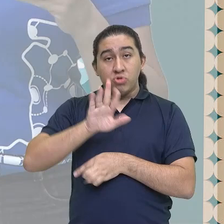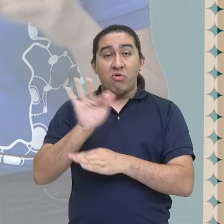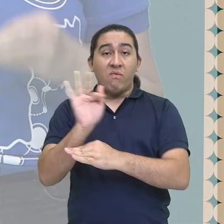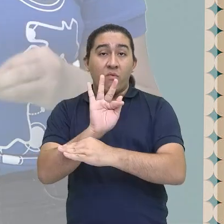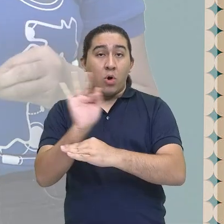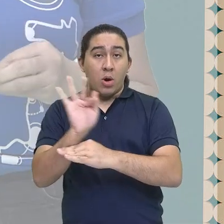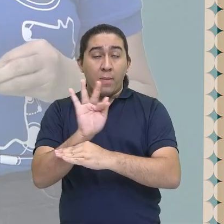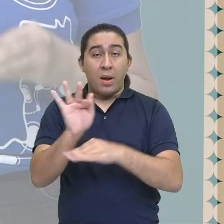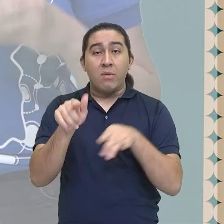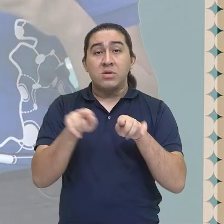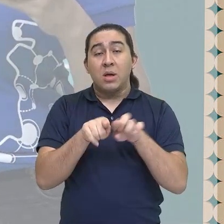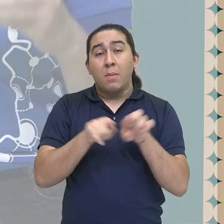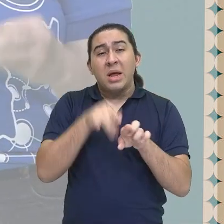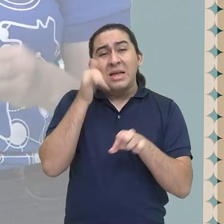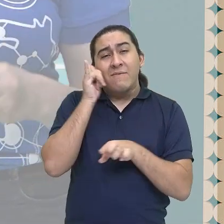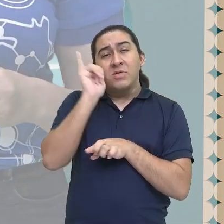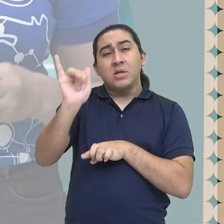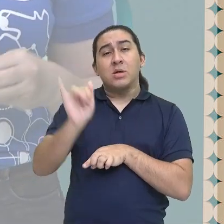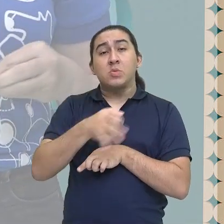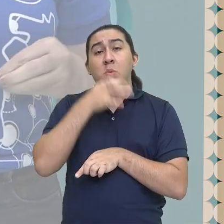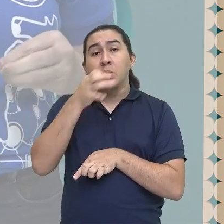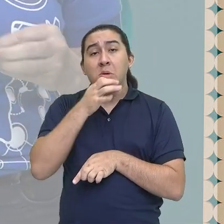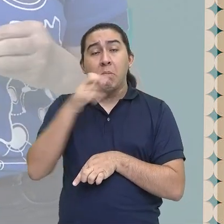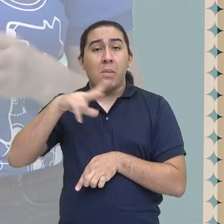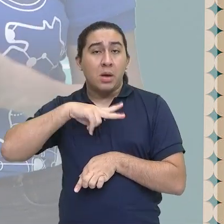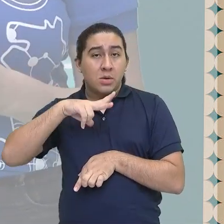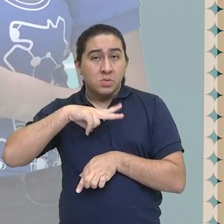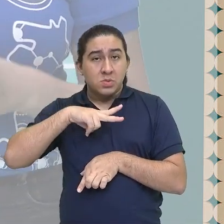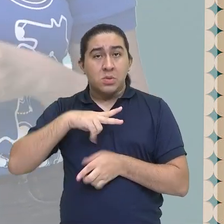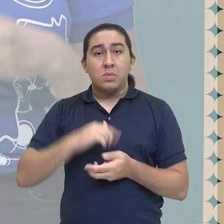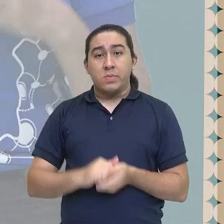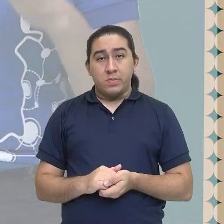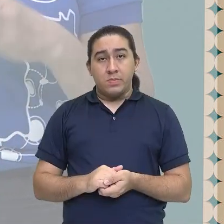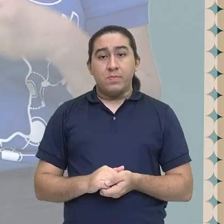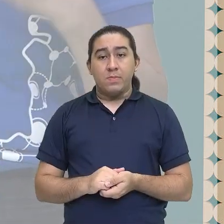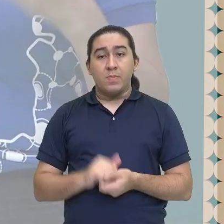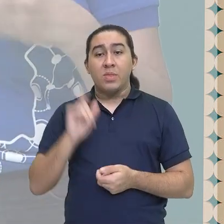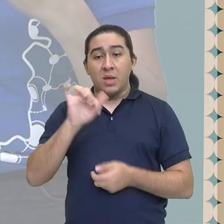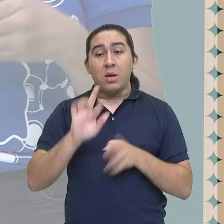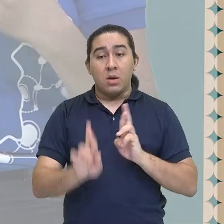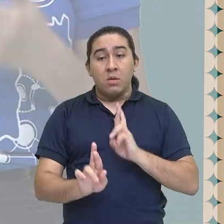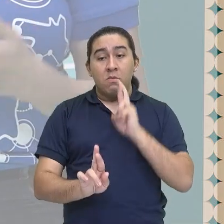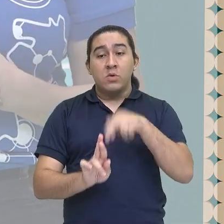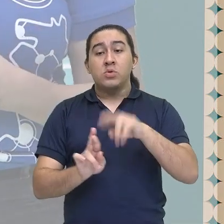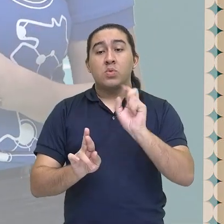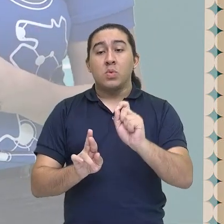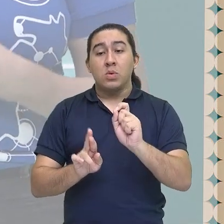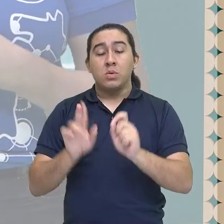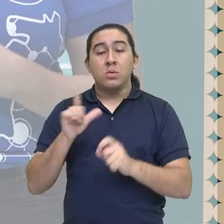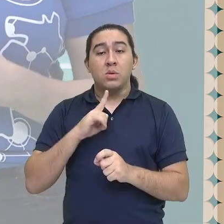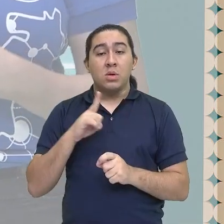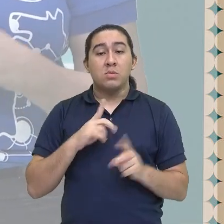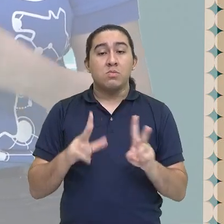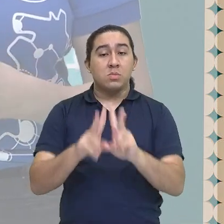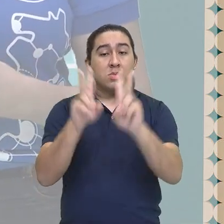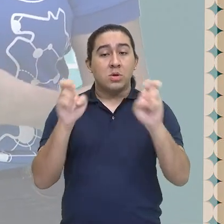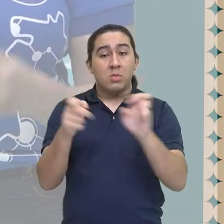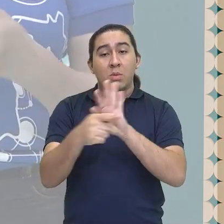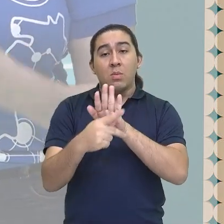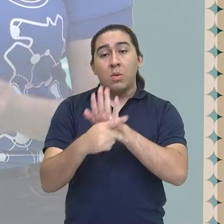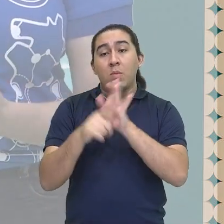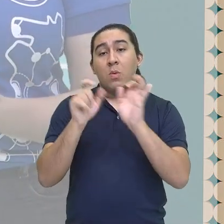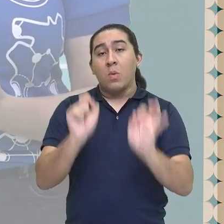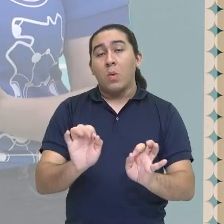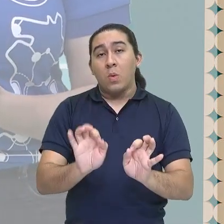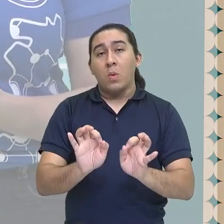formal e imparcial. Aqui a gente já está falando, né, com relação ao que falamos, né, na fala e